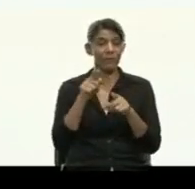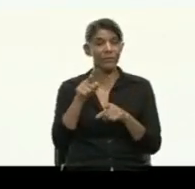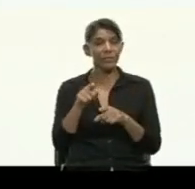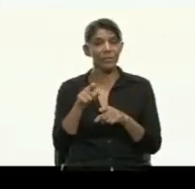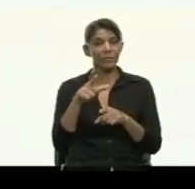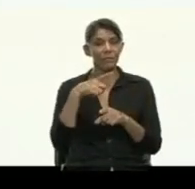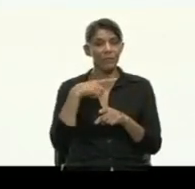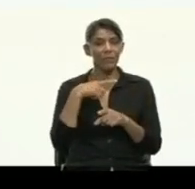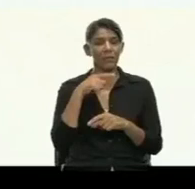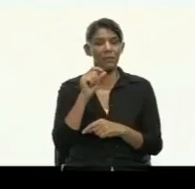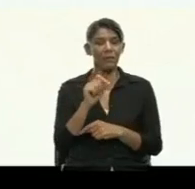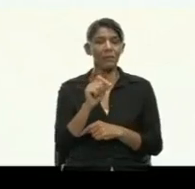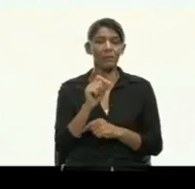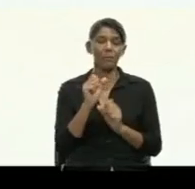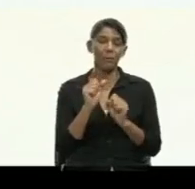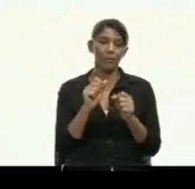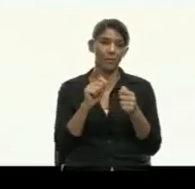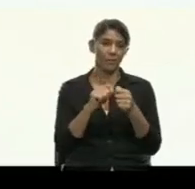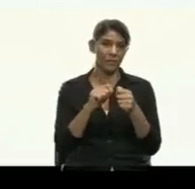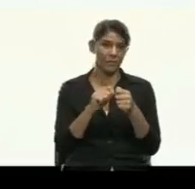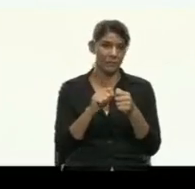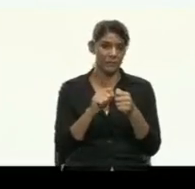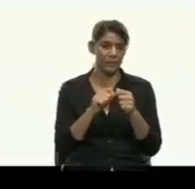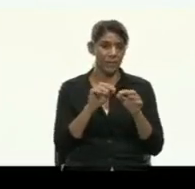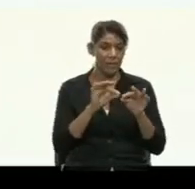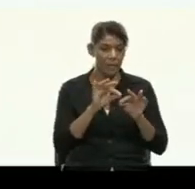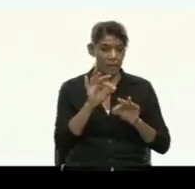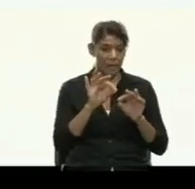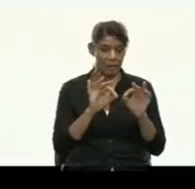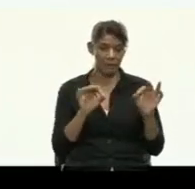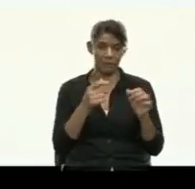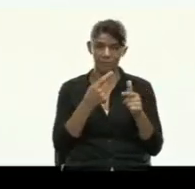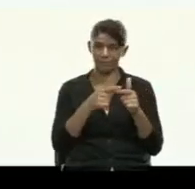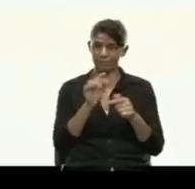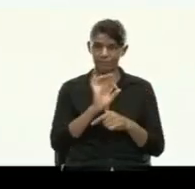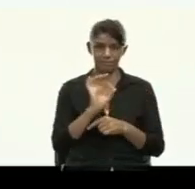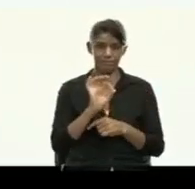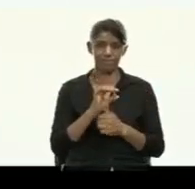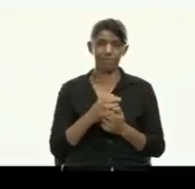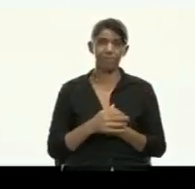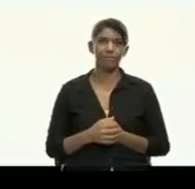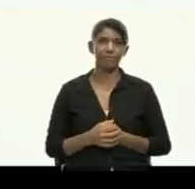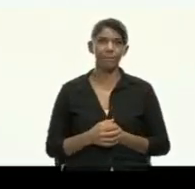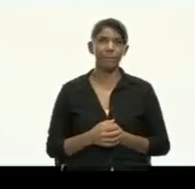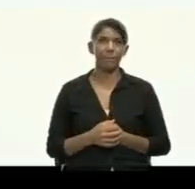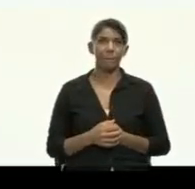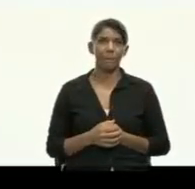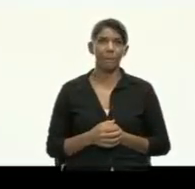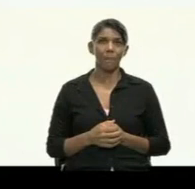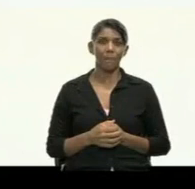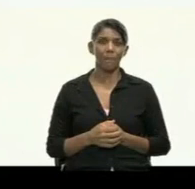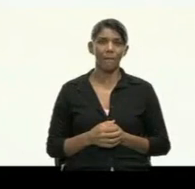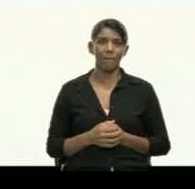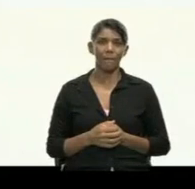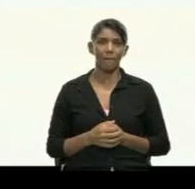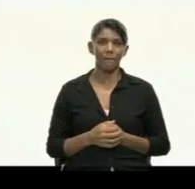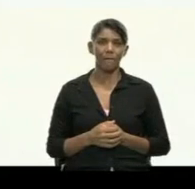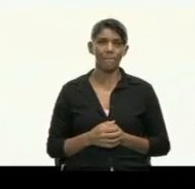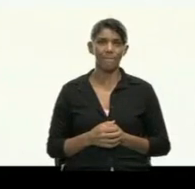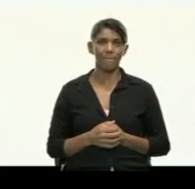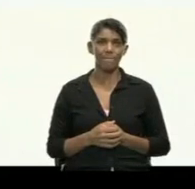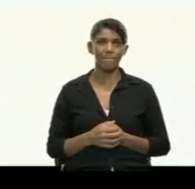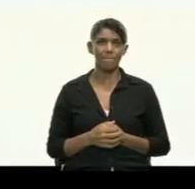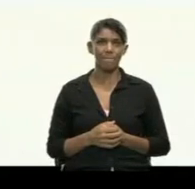alocar ela em campo. Pode fazer essa locação reta, tá? Não tem problema. Então, no nosso caso ali, a gente fez a locação